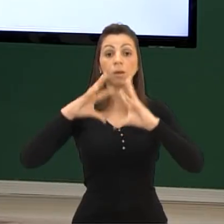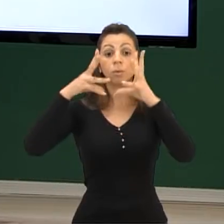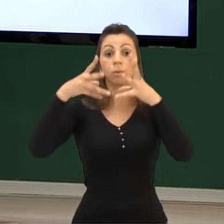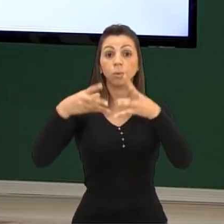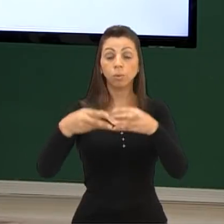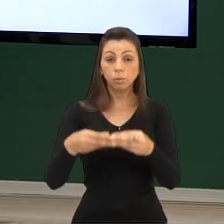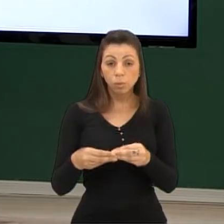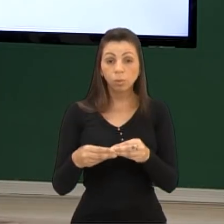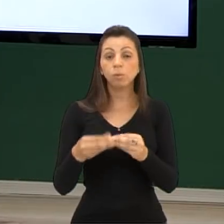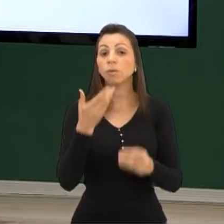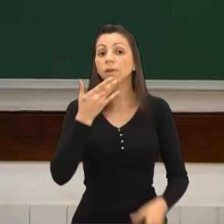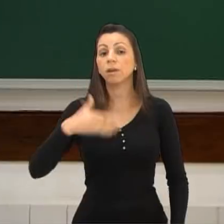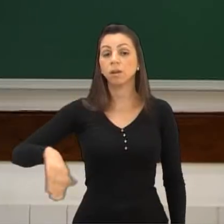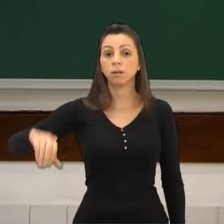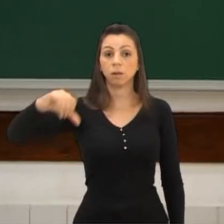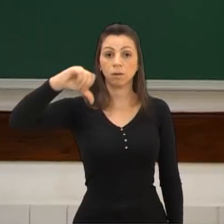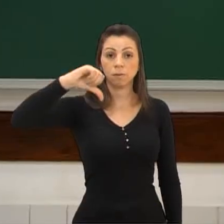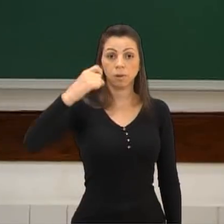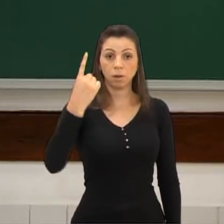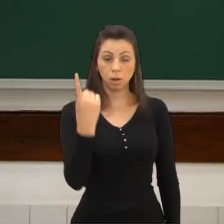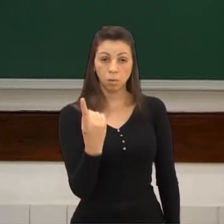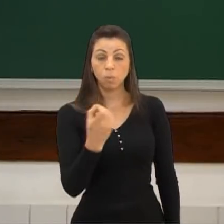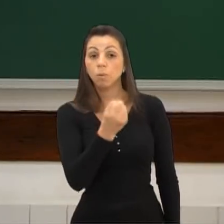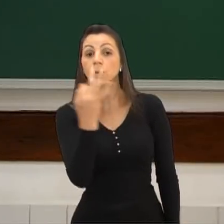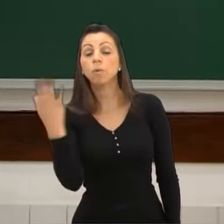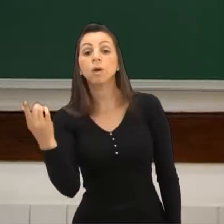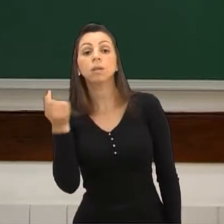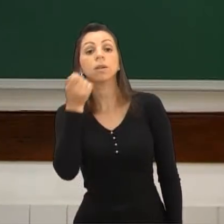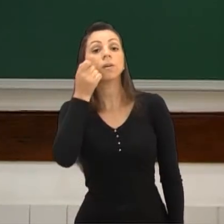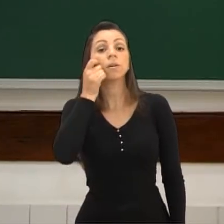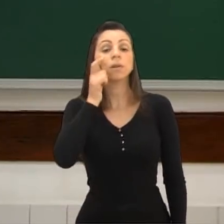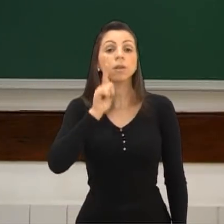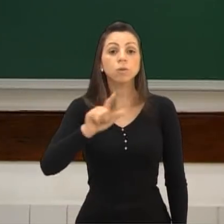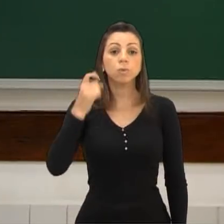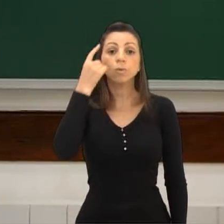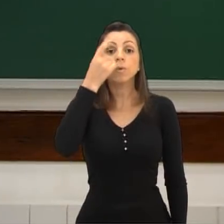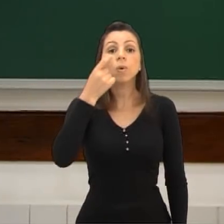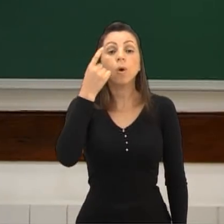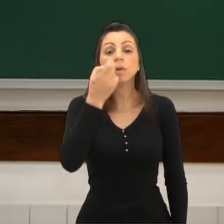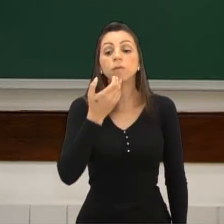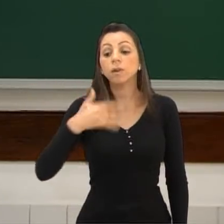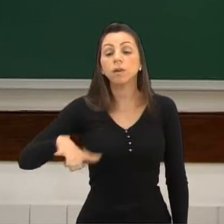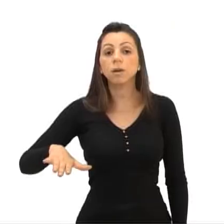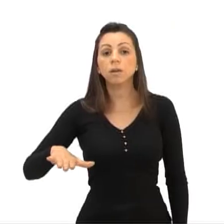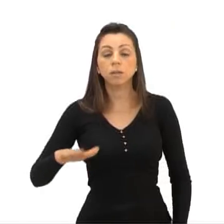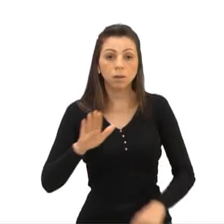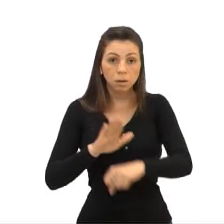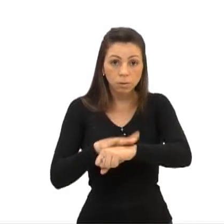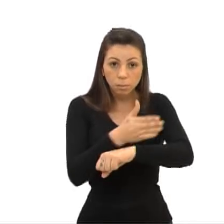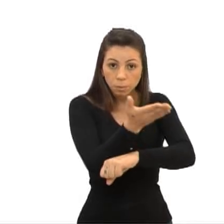quantas possuíam os olhos azuis? Um tempo para tentar identificar, utilize a fórmula anterior.